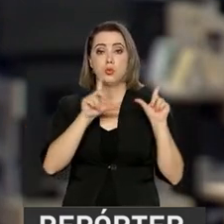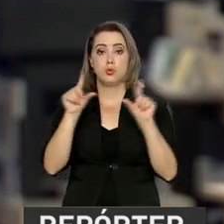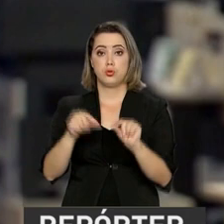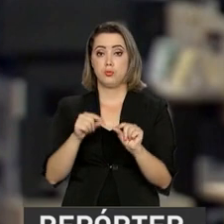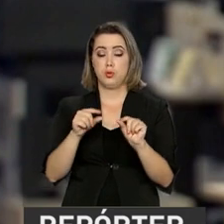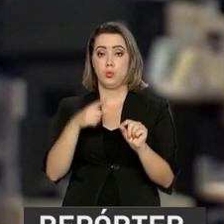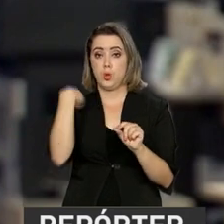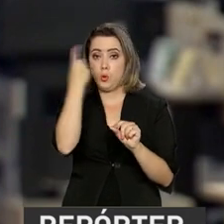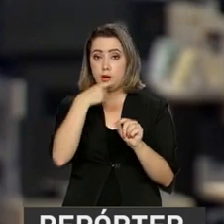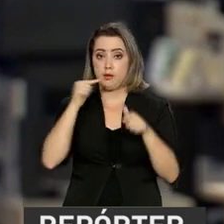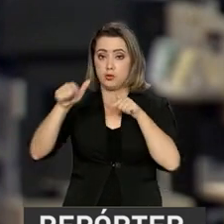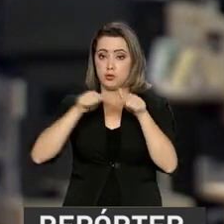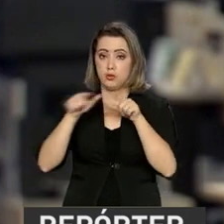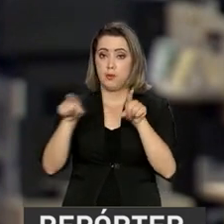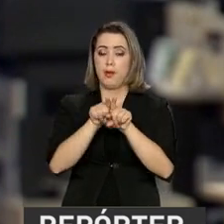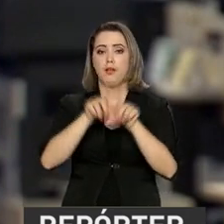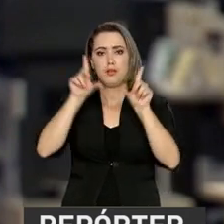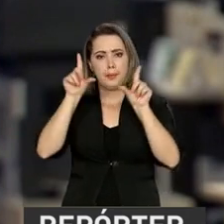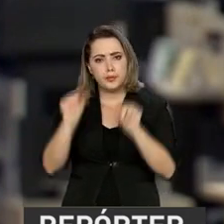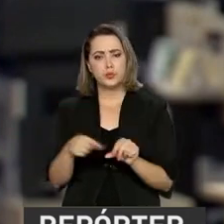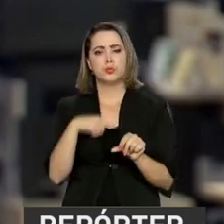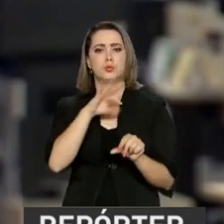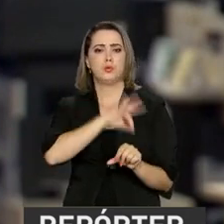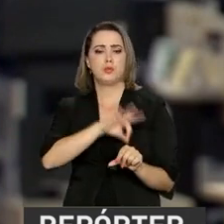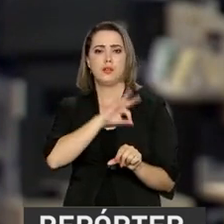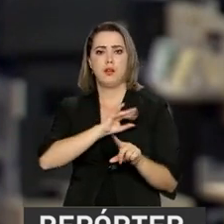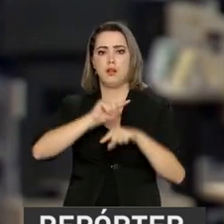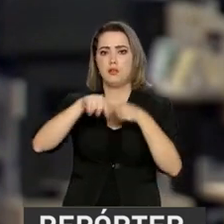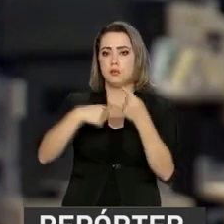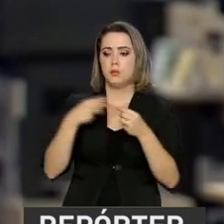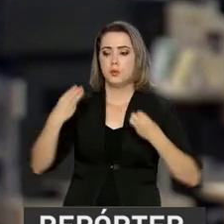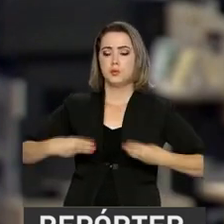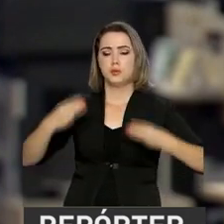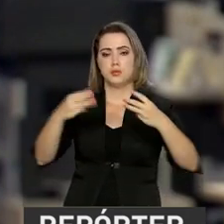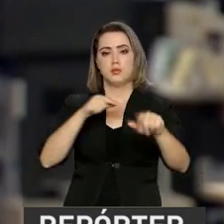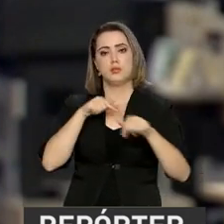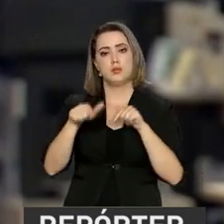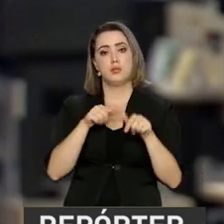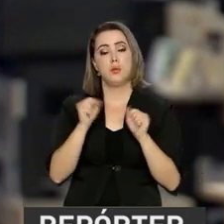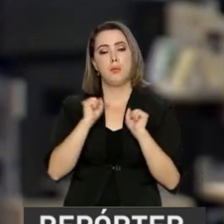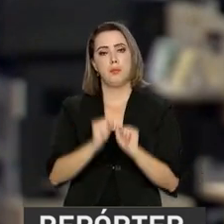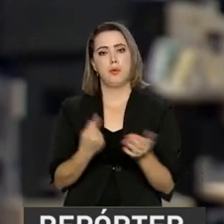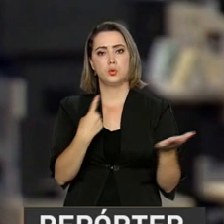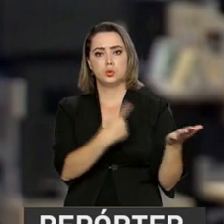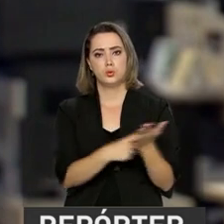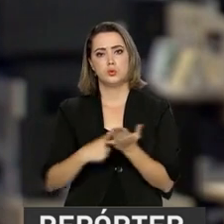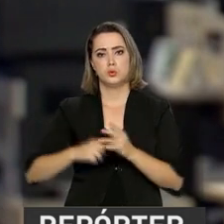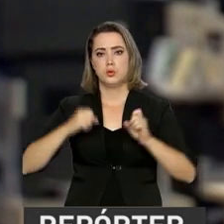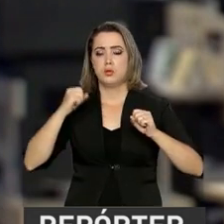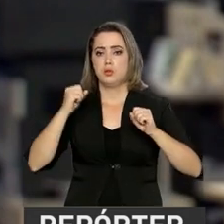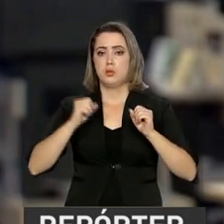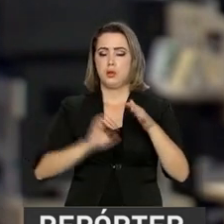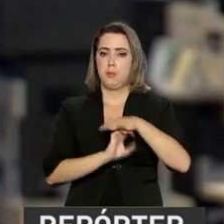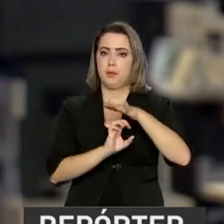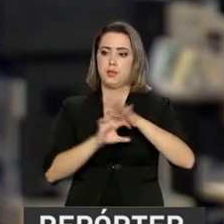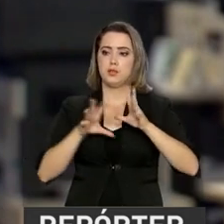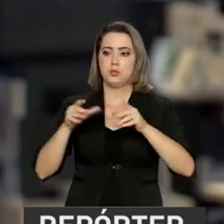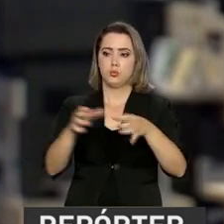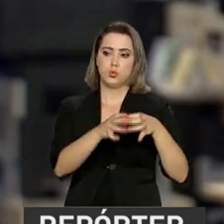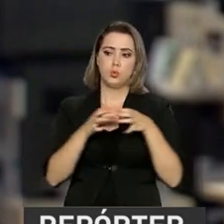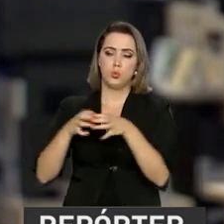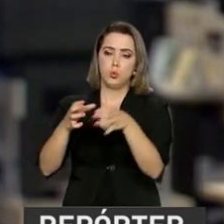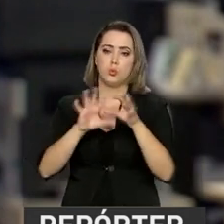de jornada e de Salários Depois tem de fazer o registro no Ministério do Trabalho podem aderir empresas de todos os setores